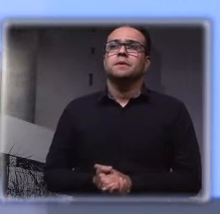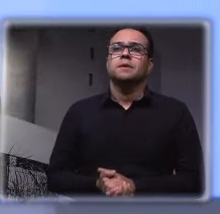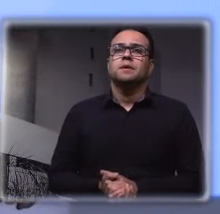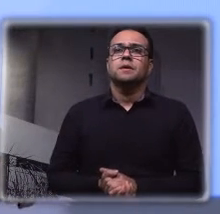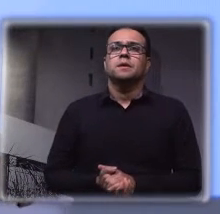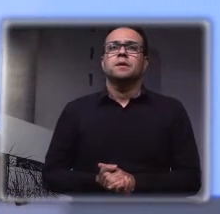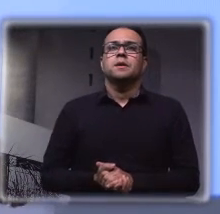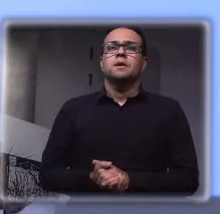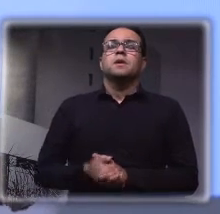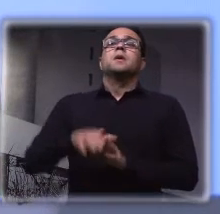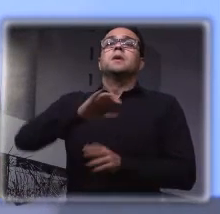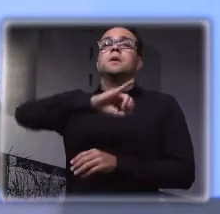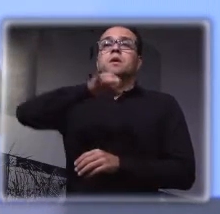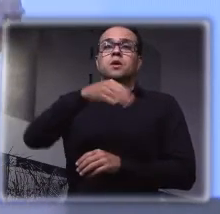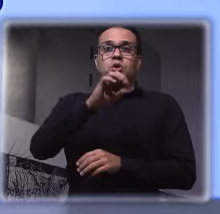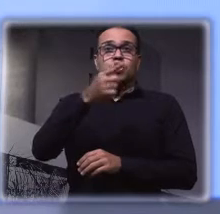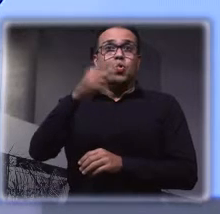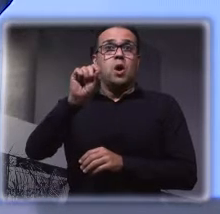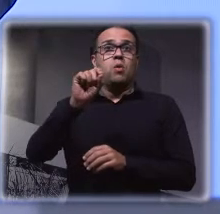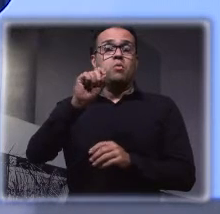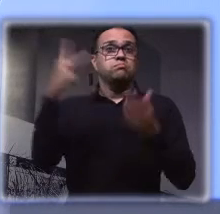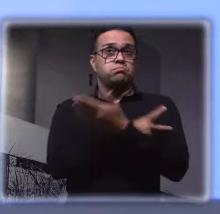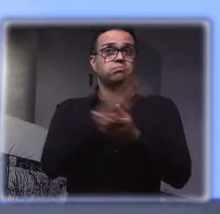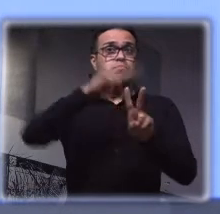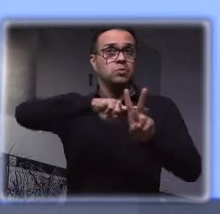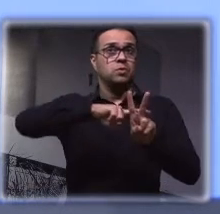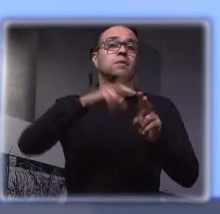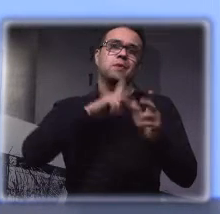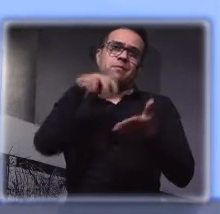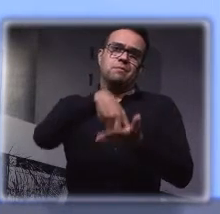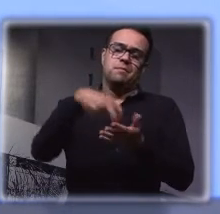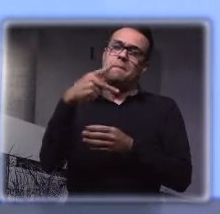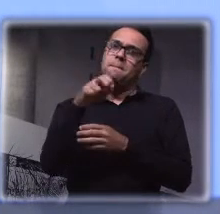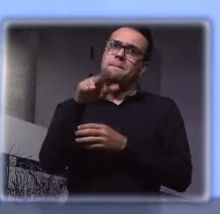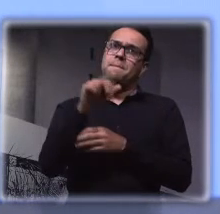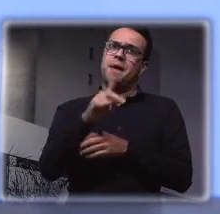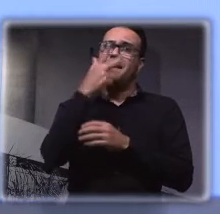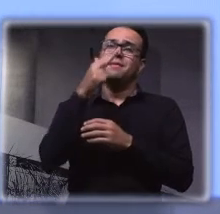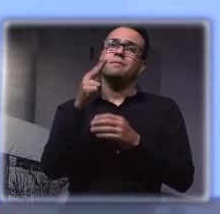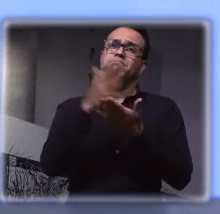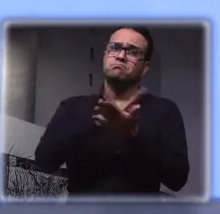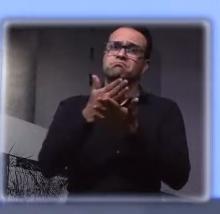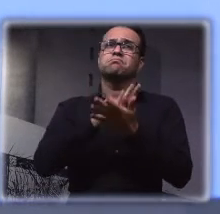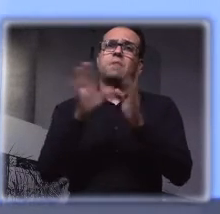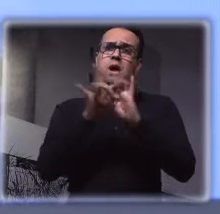O João é condenado a uma pena em regime semiaberto,